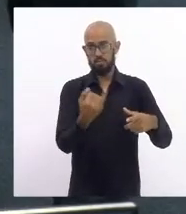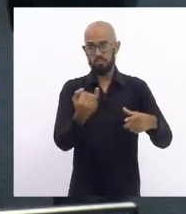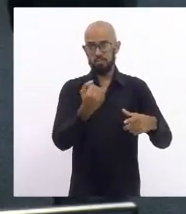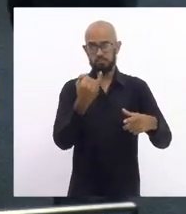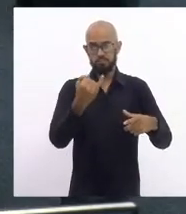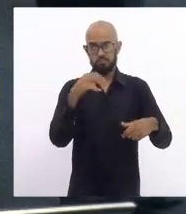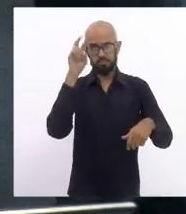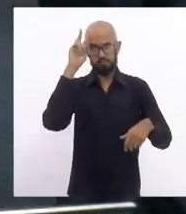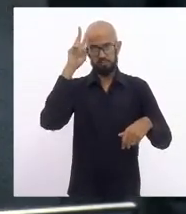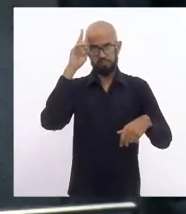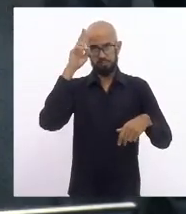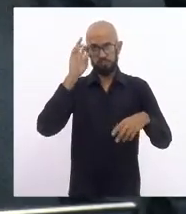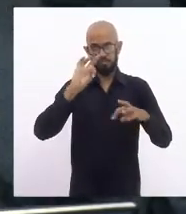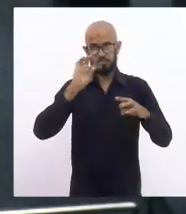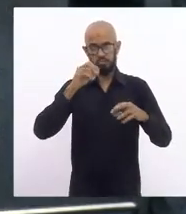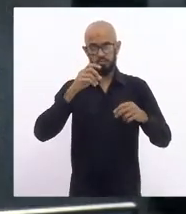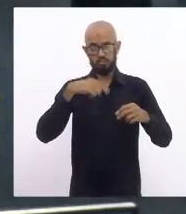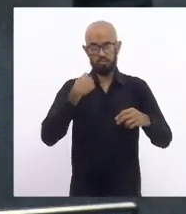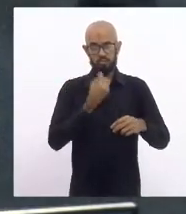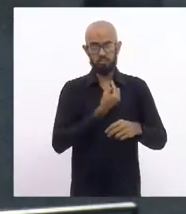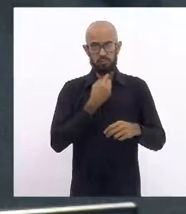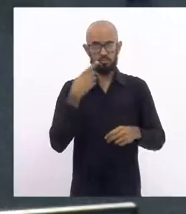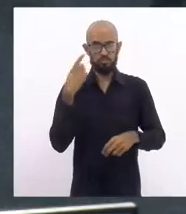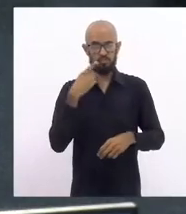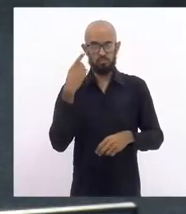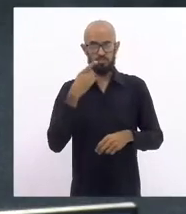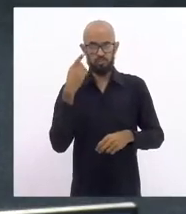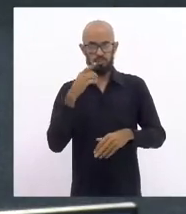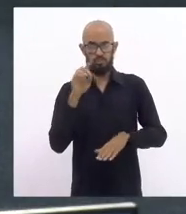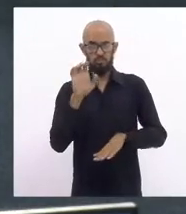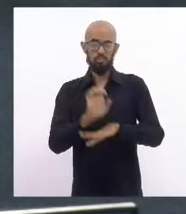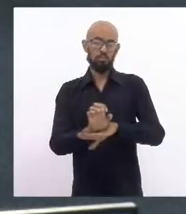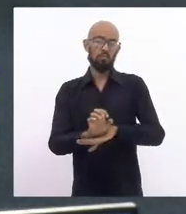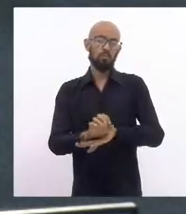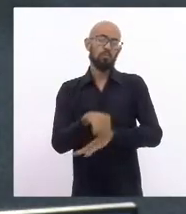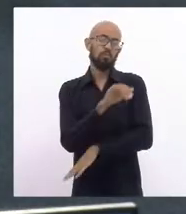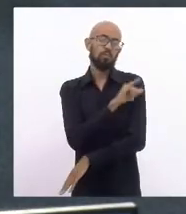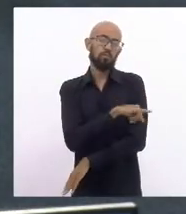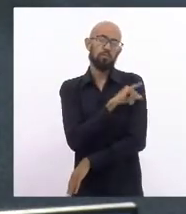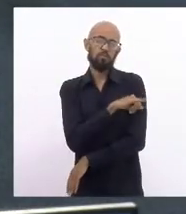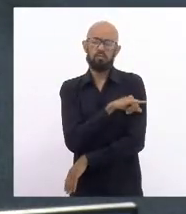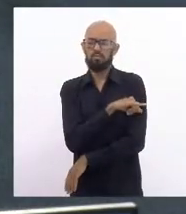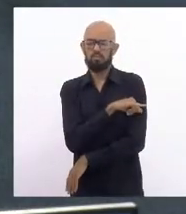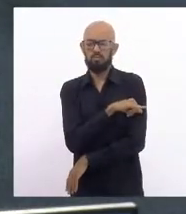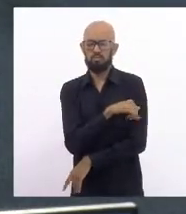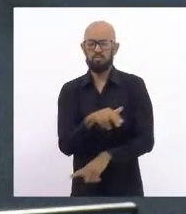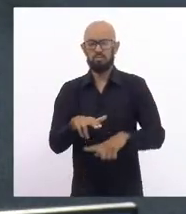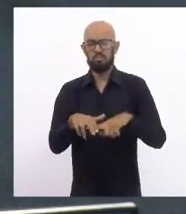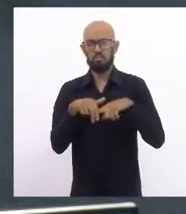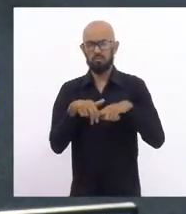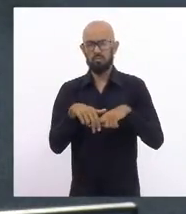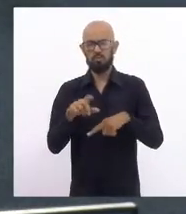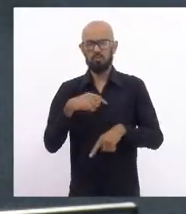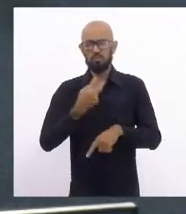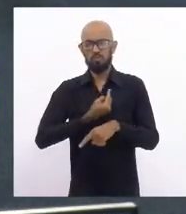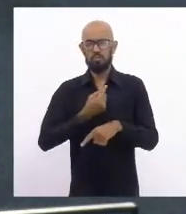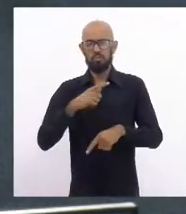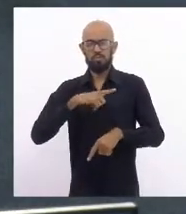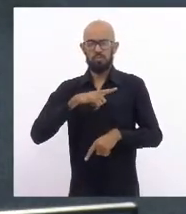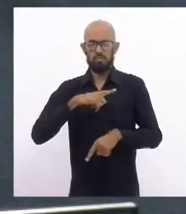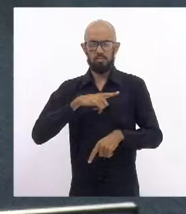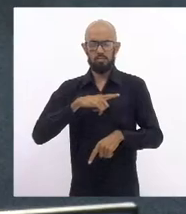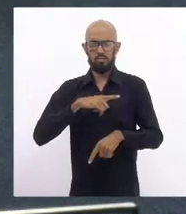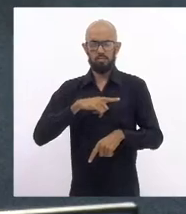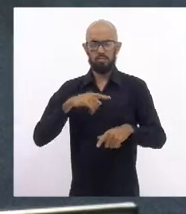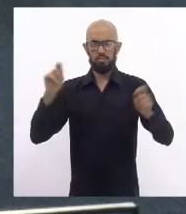aqui somos deputados e deputadas do Estado do Rio de Janeiro e, portanto, estamos aptos